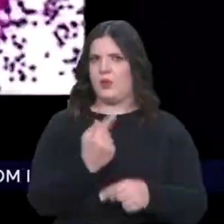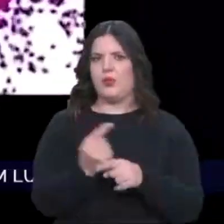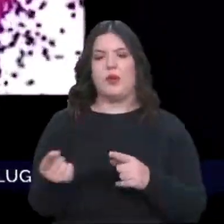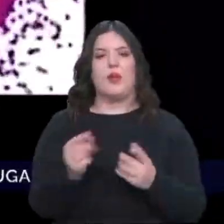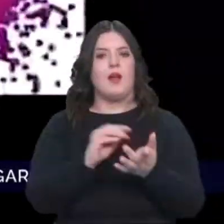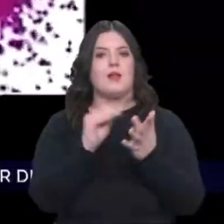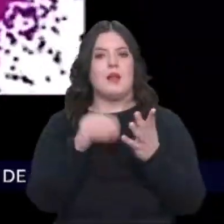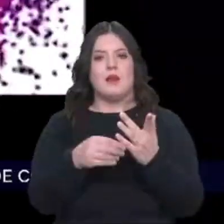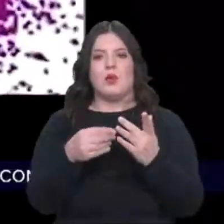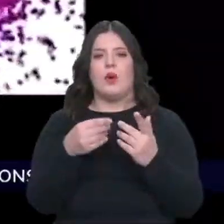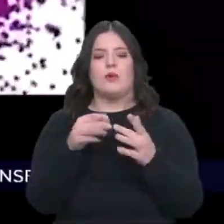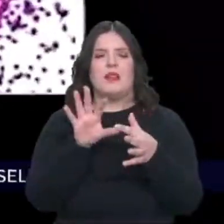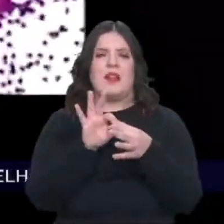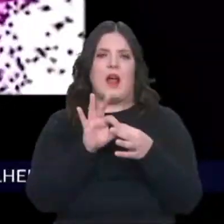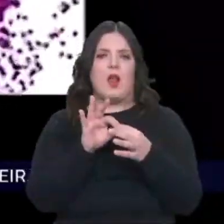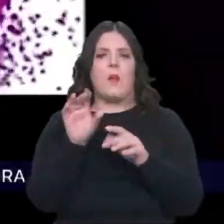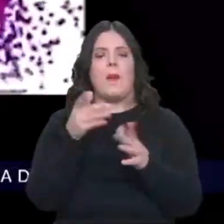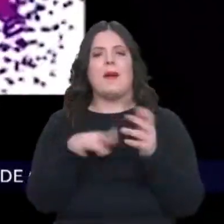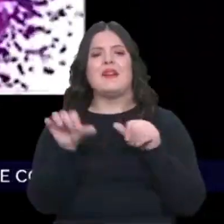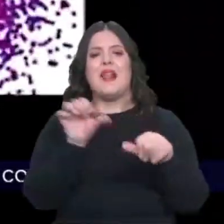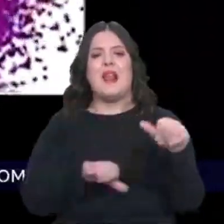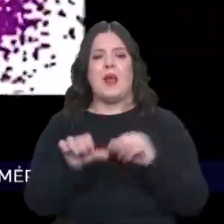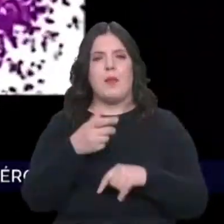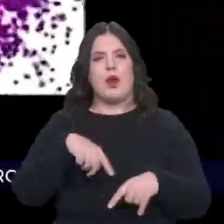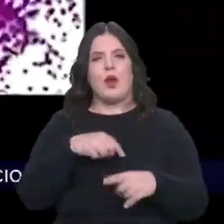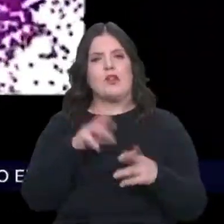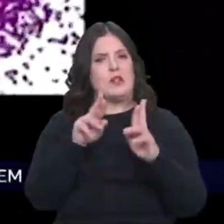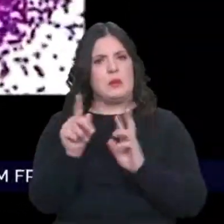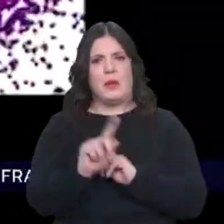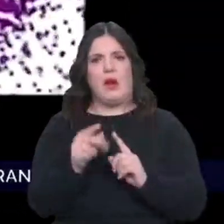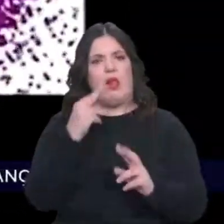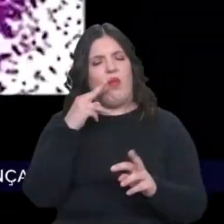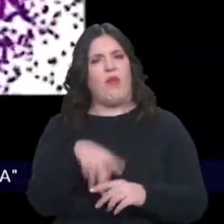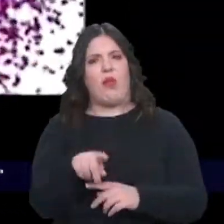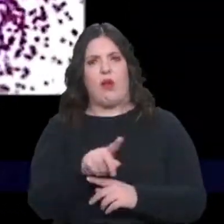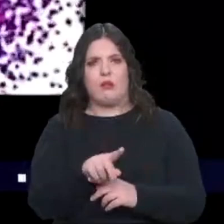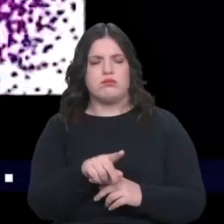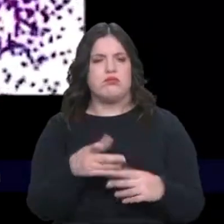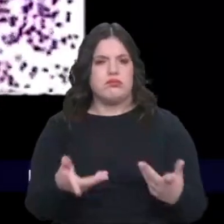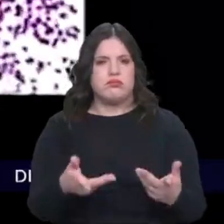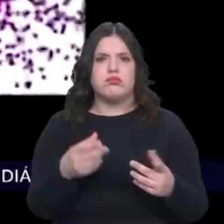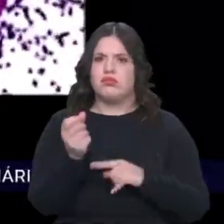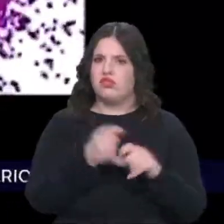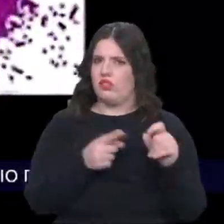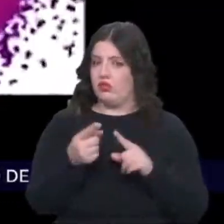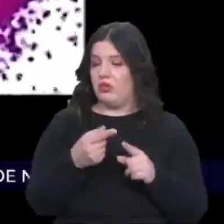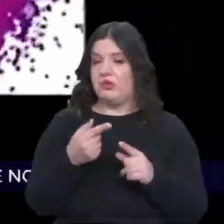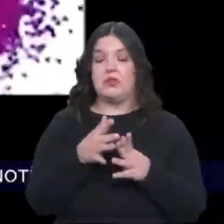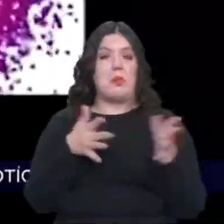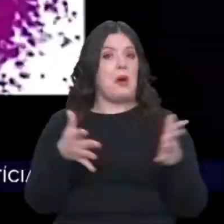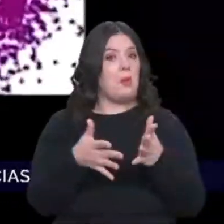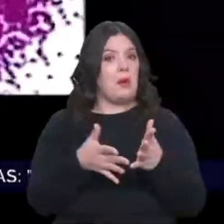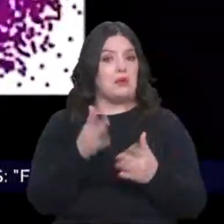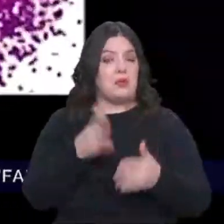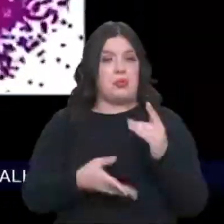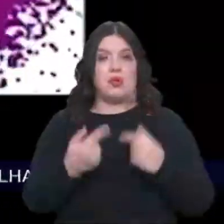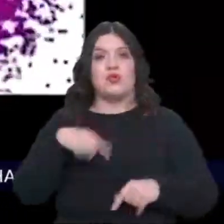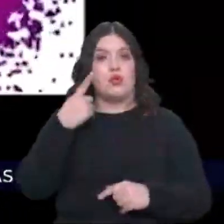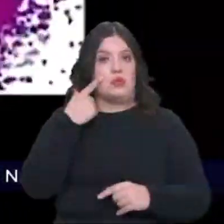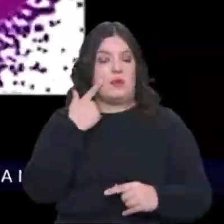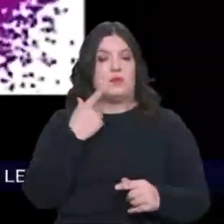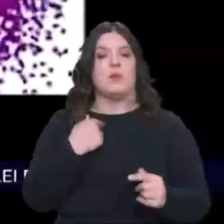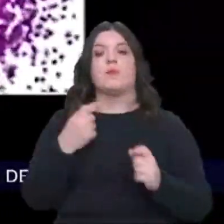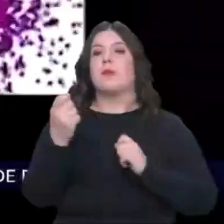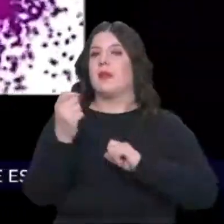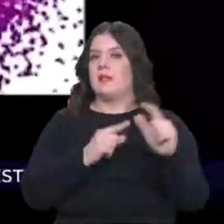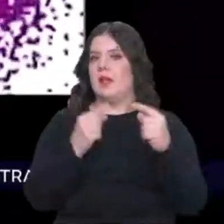assinatura química que nós não estamos propriamente à espera de encontrar nas estrelas, pelo menos na grande maioria das estrelas que conhecemos. É uma estrela